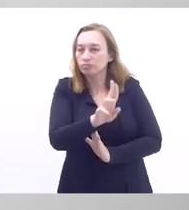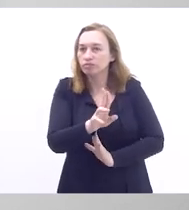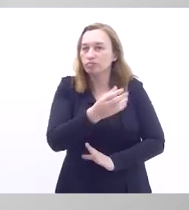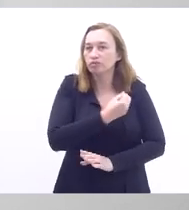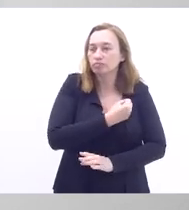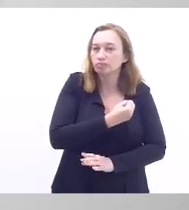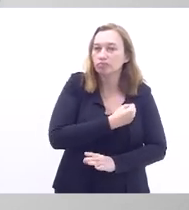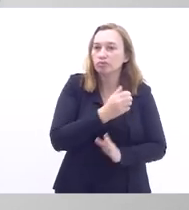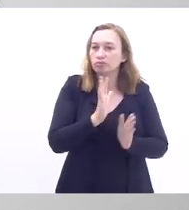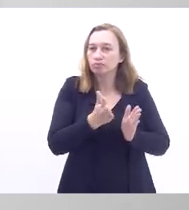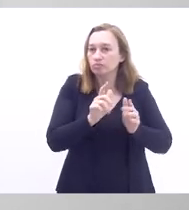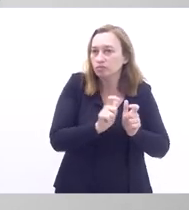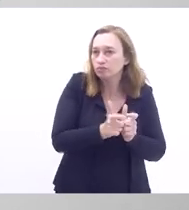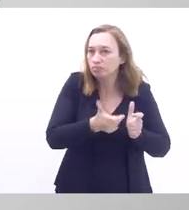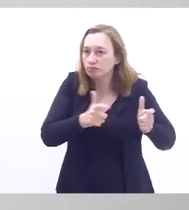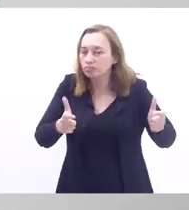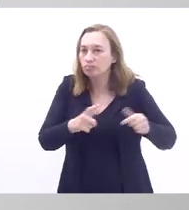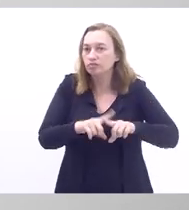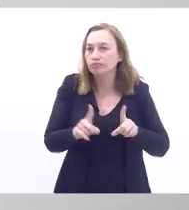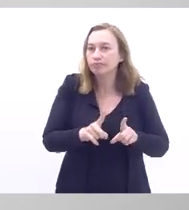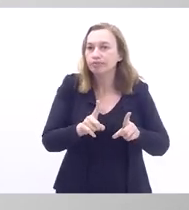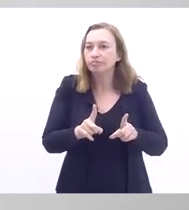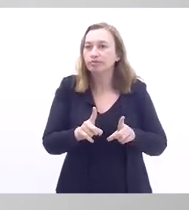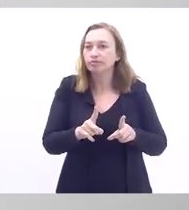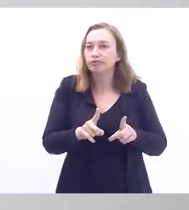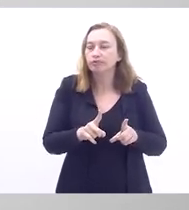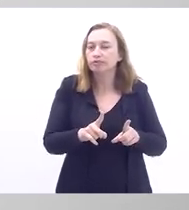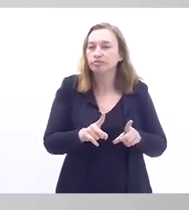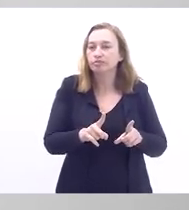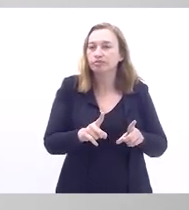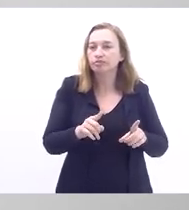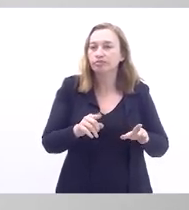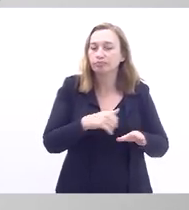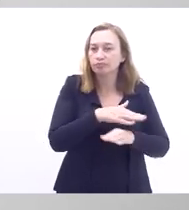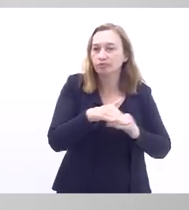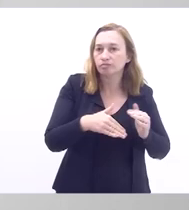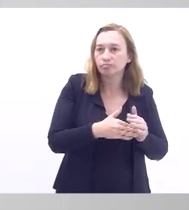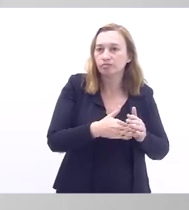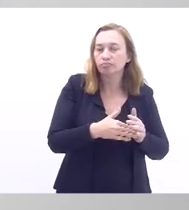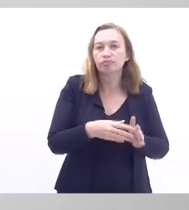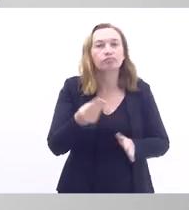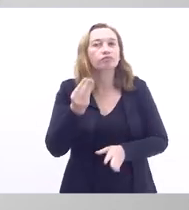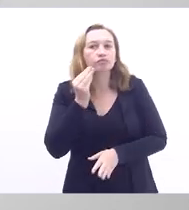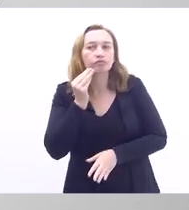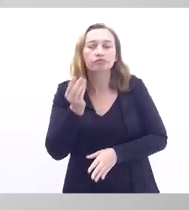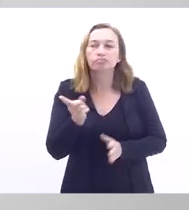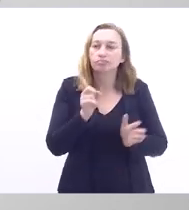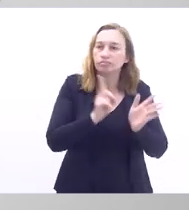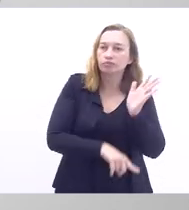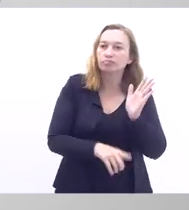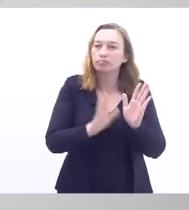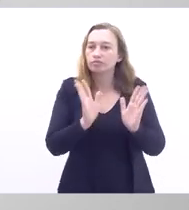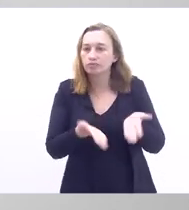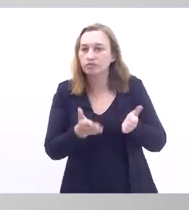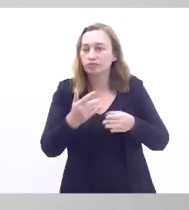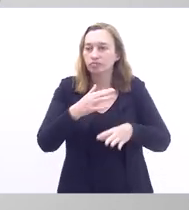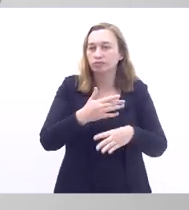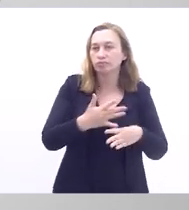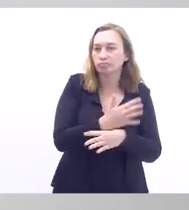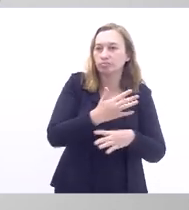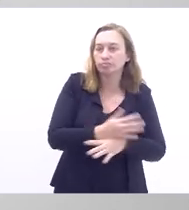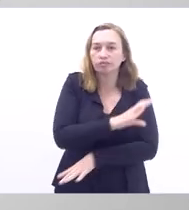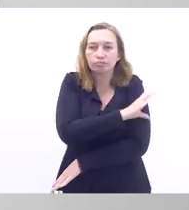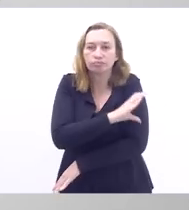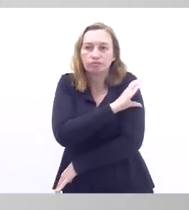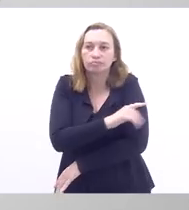o número 80 tem aumentado mas a Ampla maioria a série ter negativos nós estamos hoje a cidade é Campo